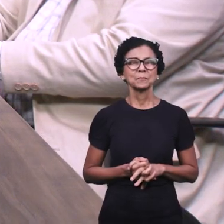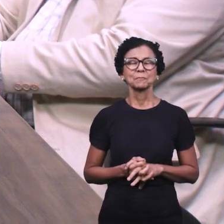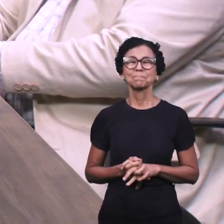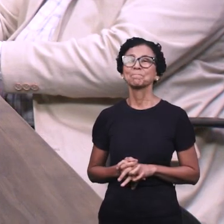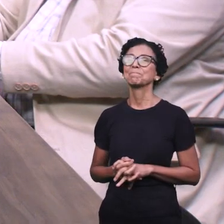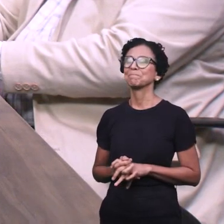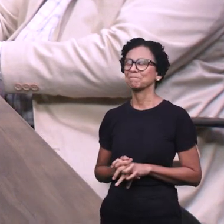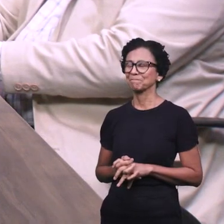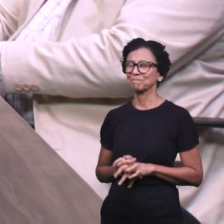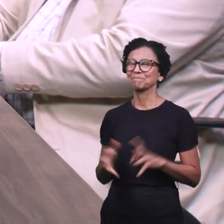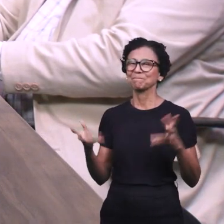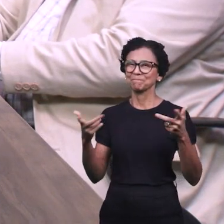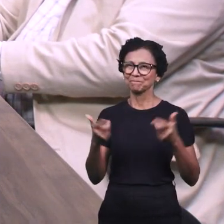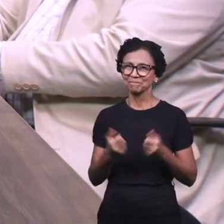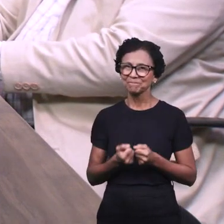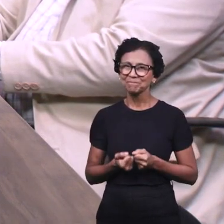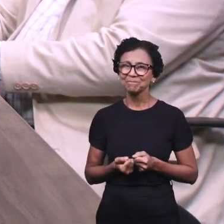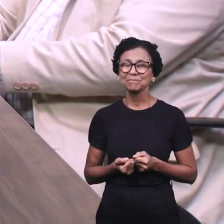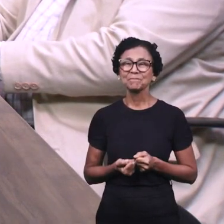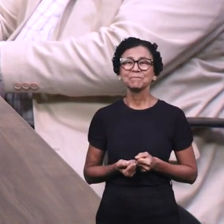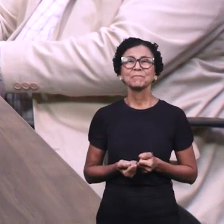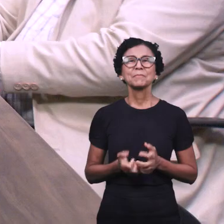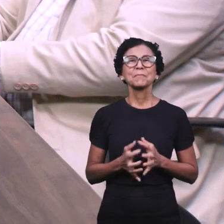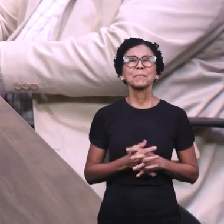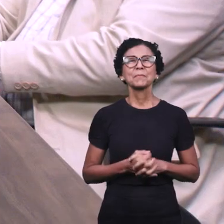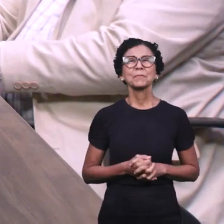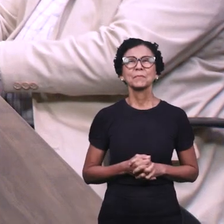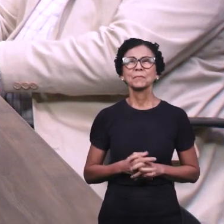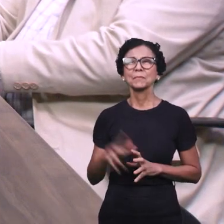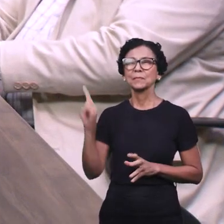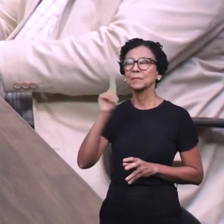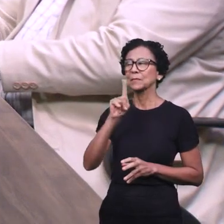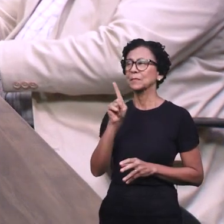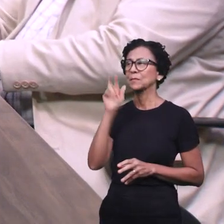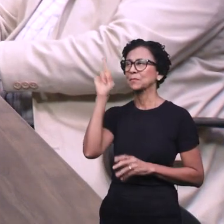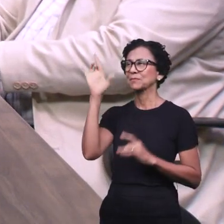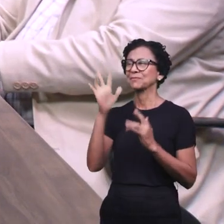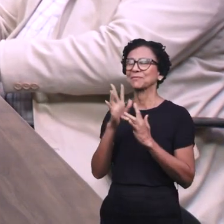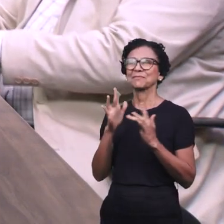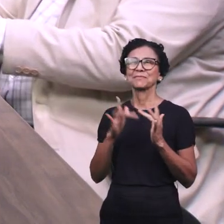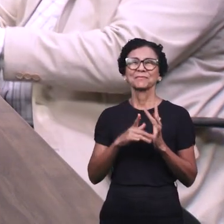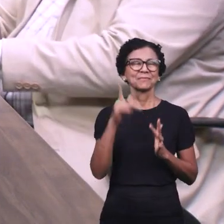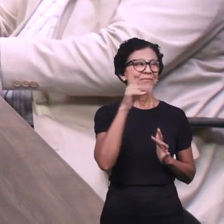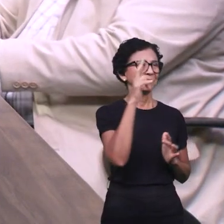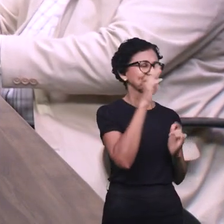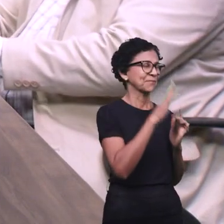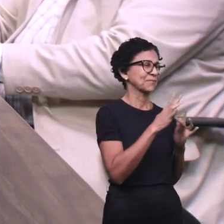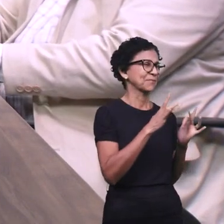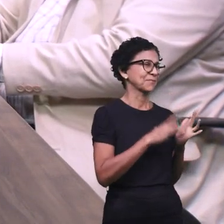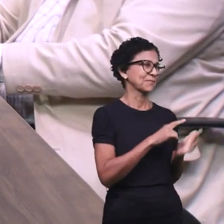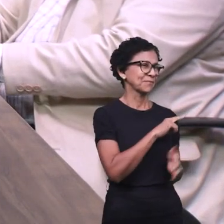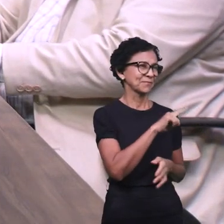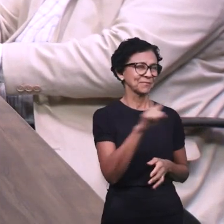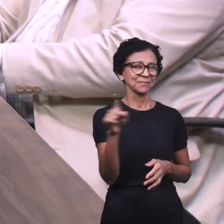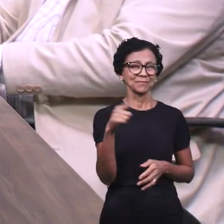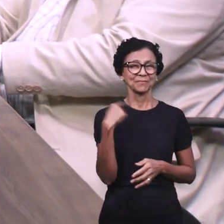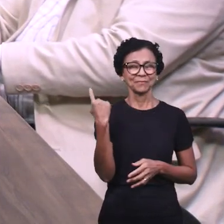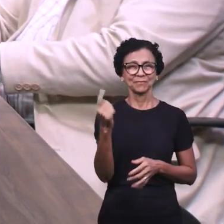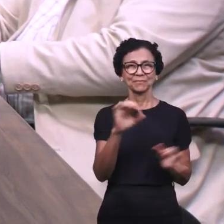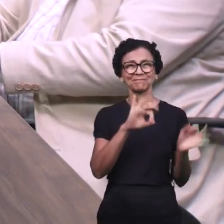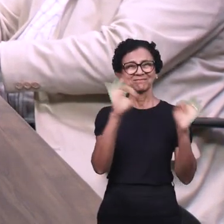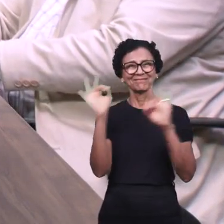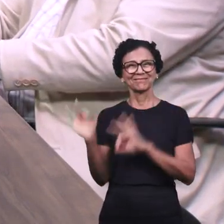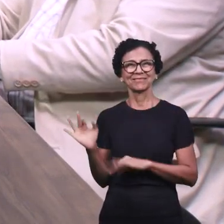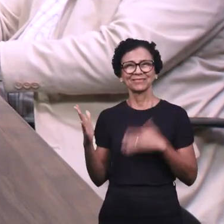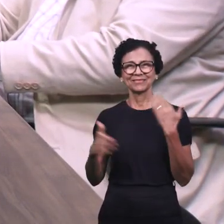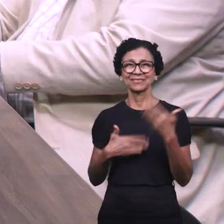Maravilha, voltamos. Pastor Tiago, a paz do Senhor. Pai do Senhor, William, Pai do Senhor, todos os irmãos que estão nos assistindo. Uma alegria estarmos